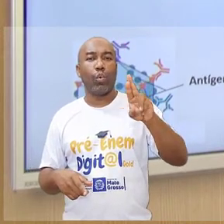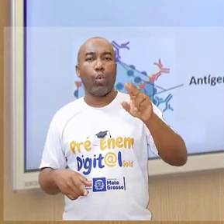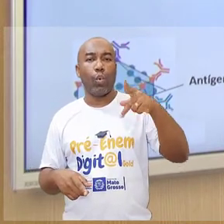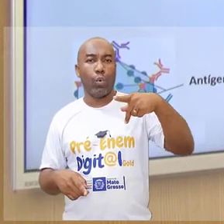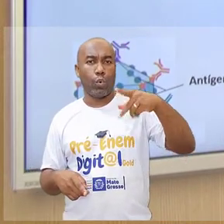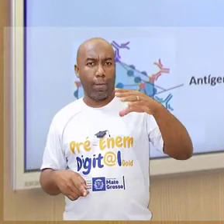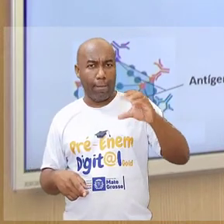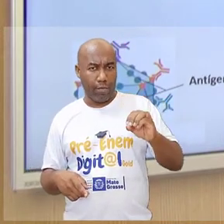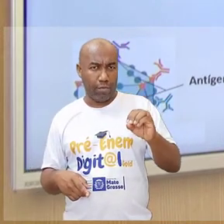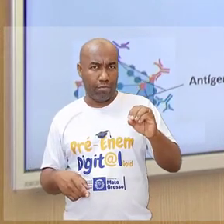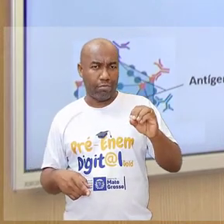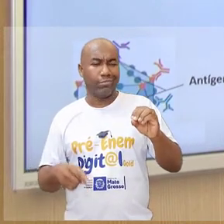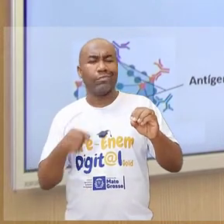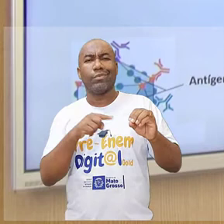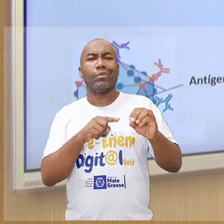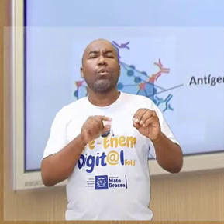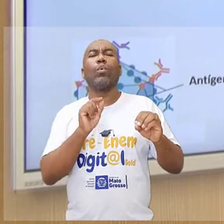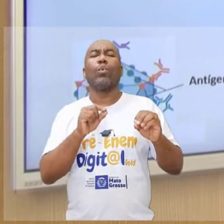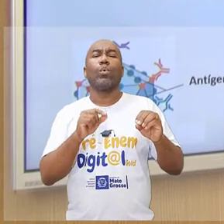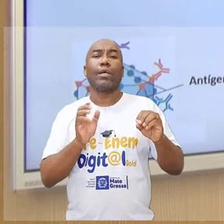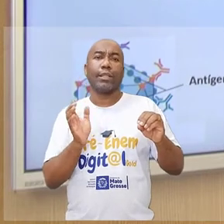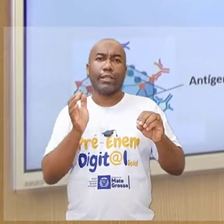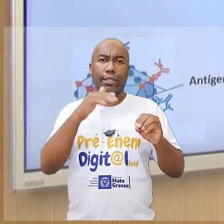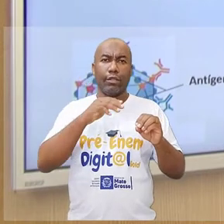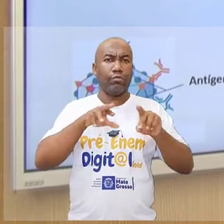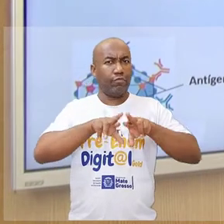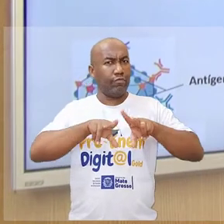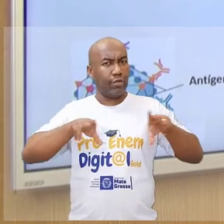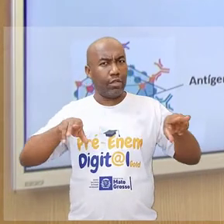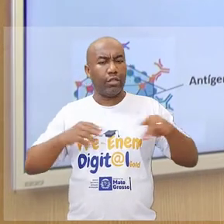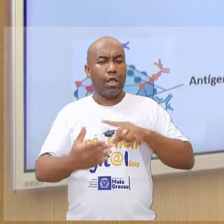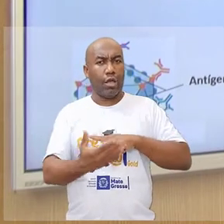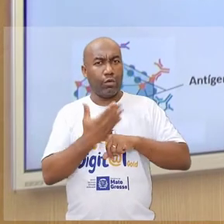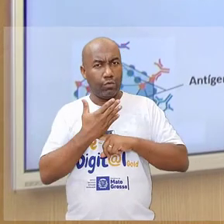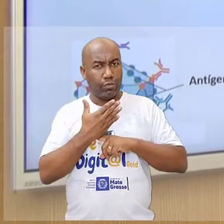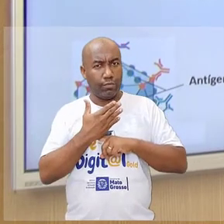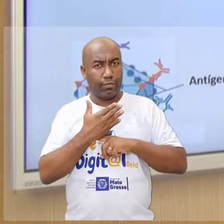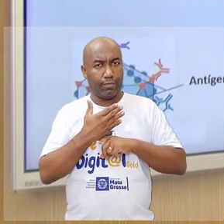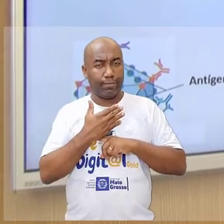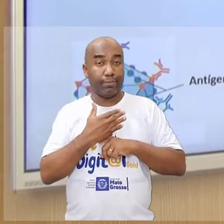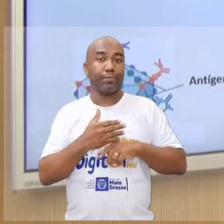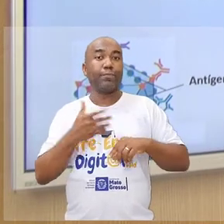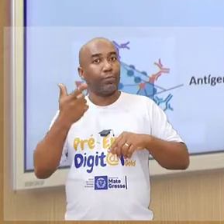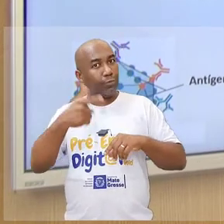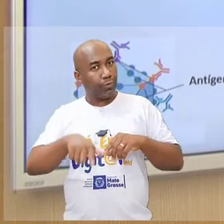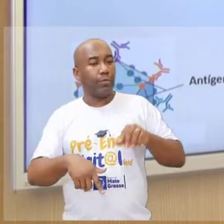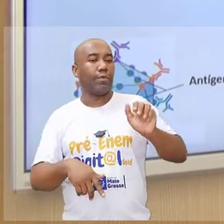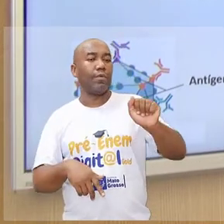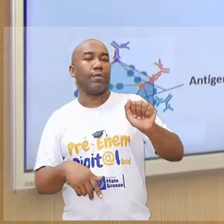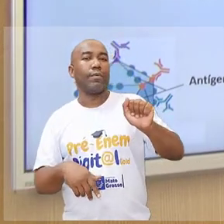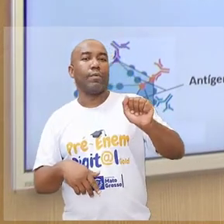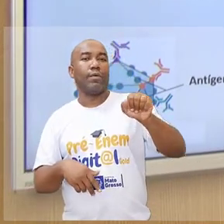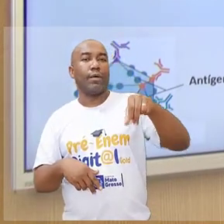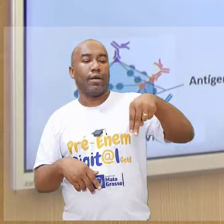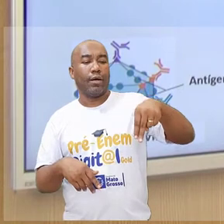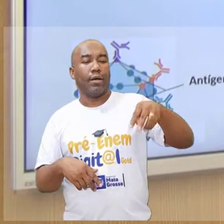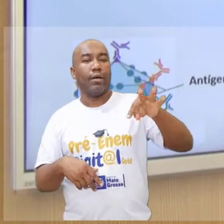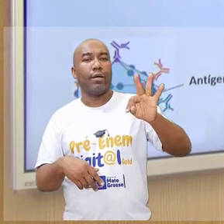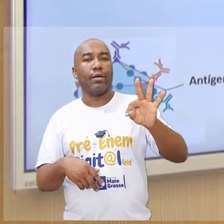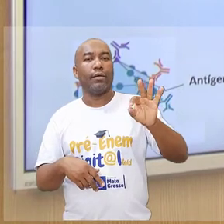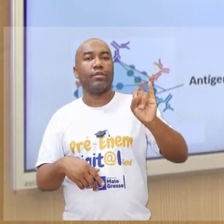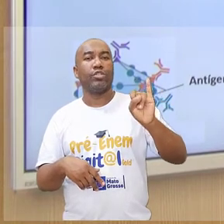porque há um pouco de confusão nesse sentido, tá bom? Anticorpo é um tipo